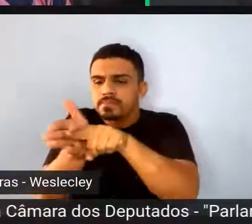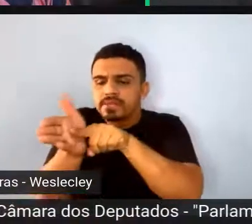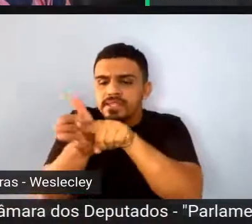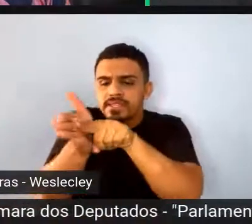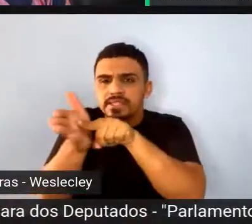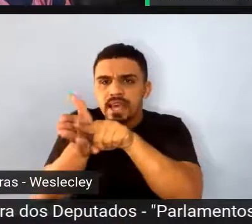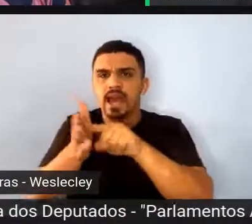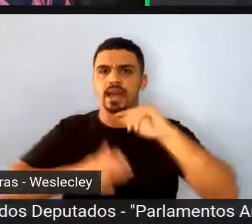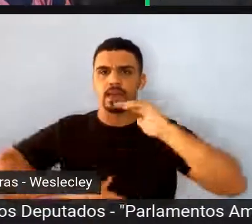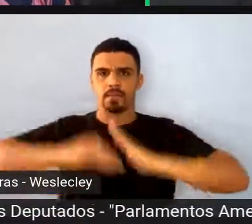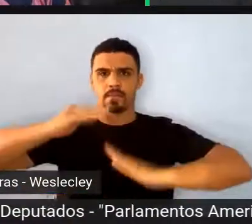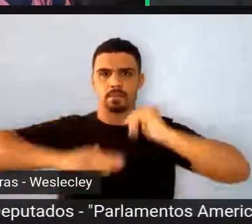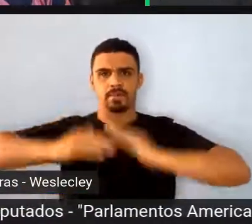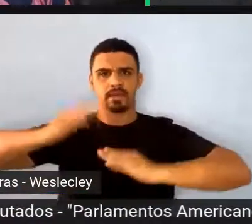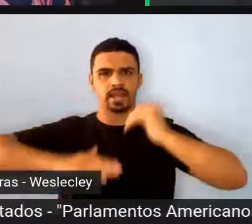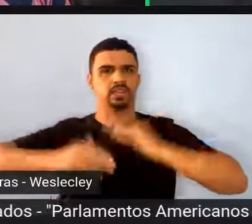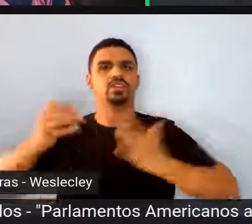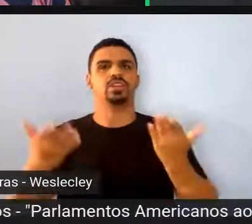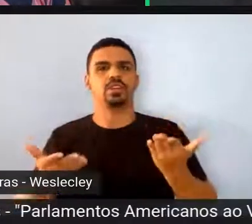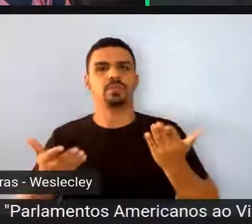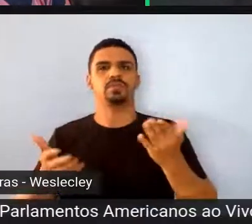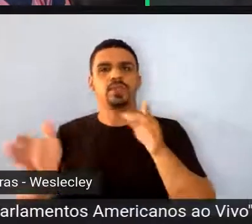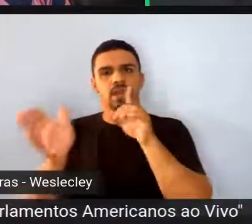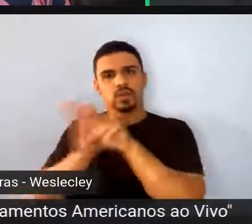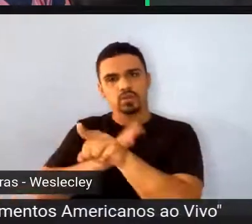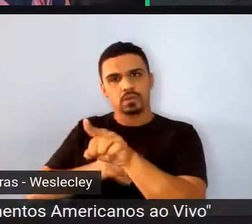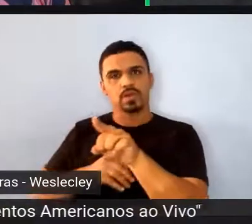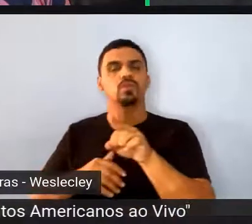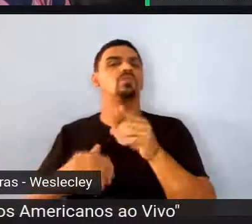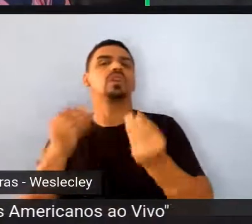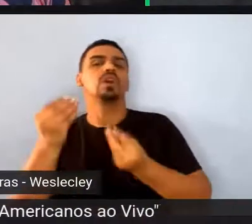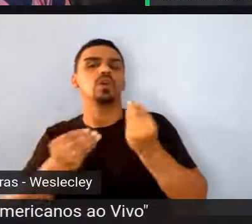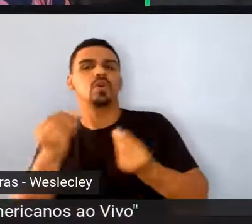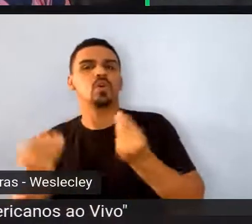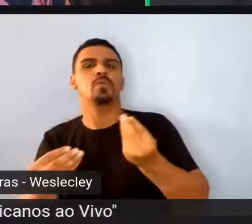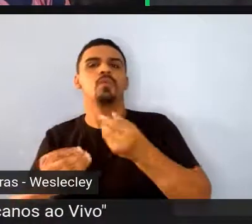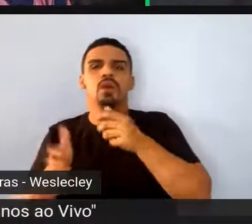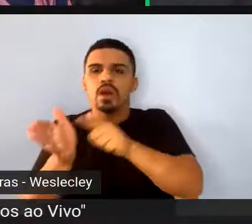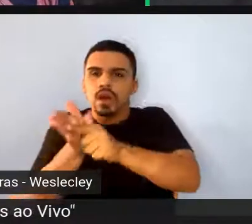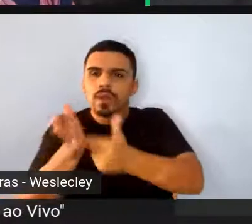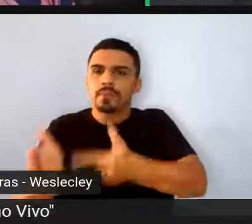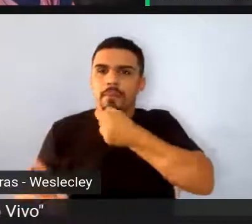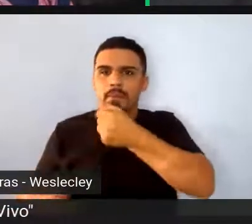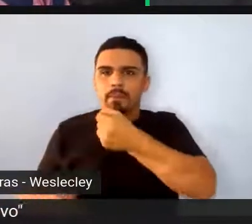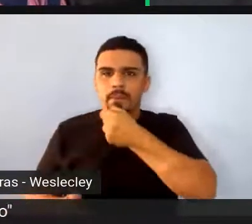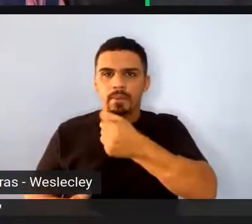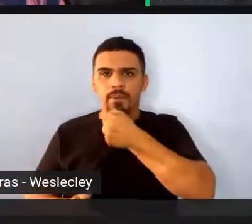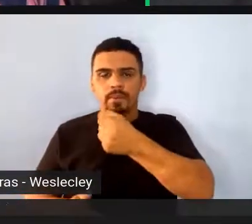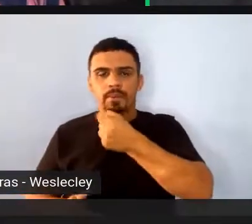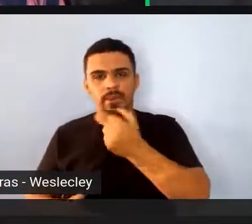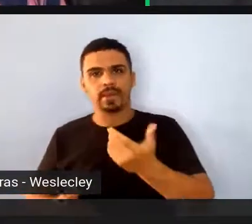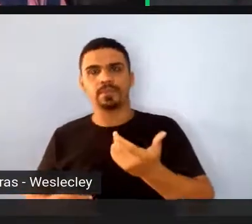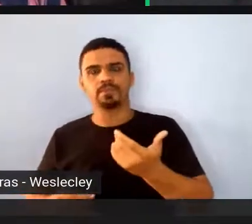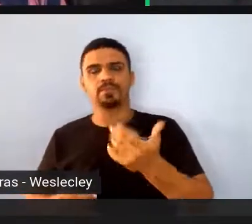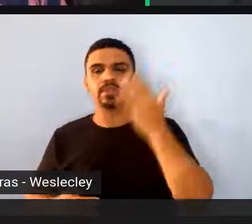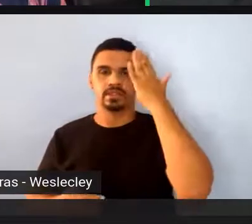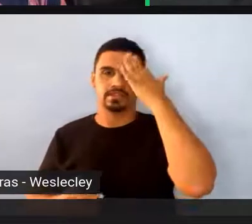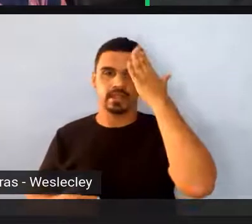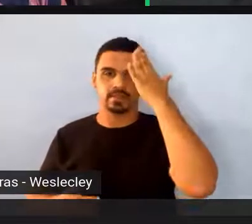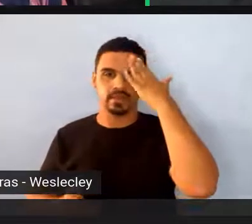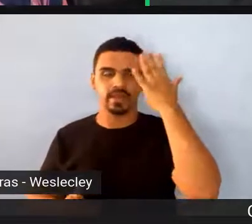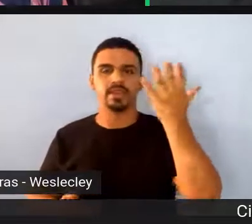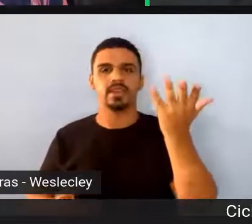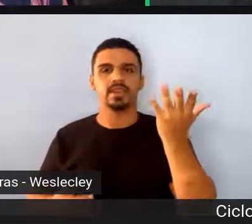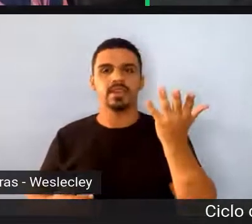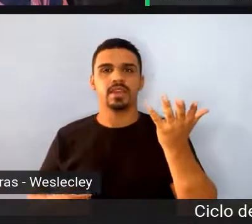saiu da prática, a sua pergunta de pesquisa surgiu da sua prática de repórter, de jornalista, e aí você se depara com todos esses